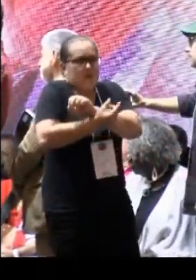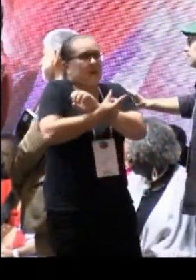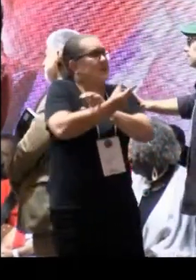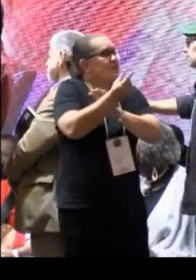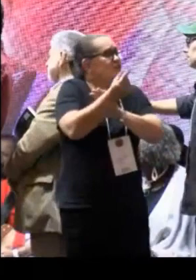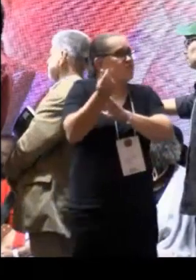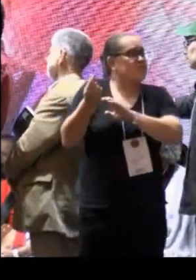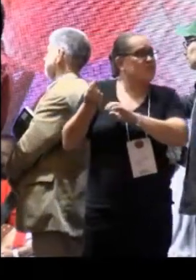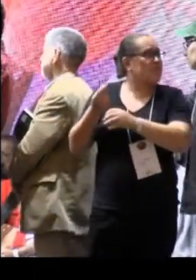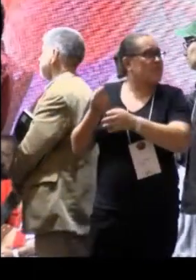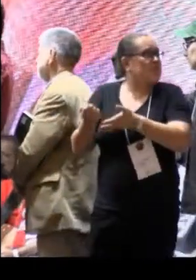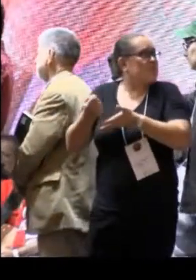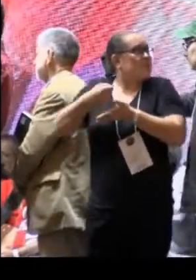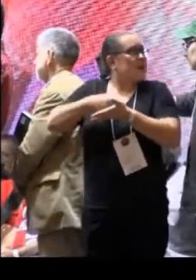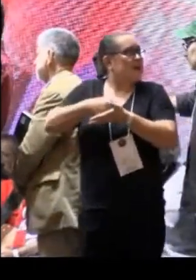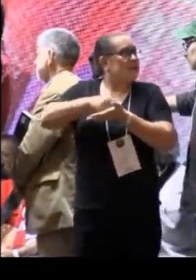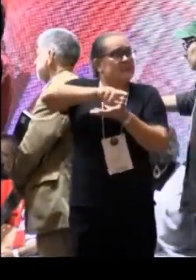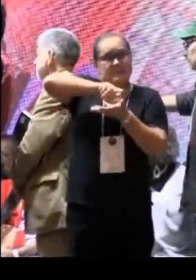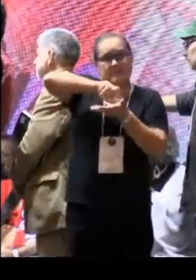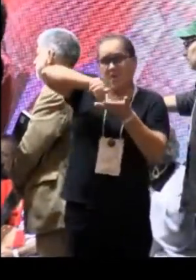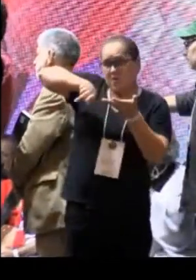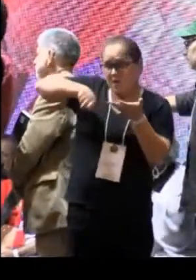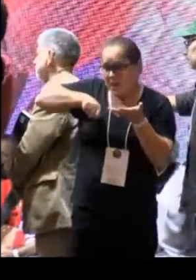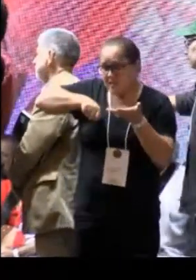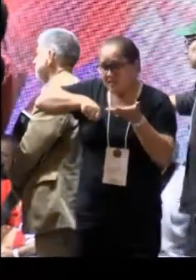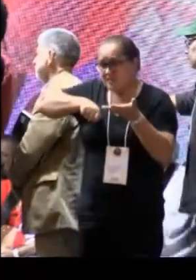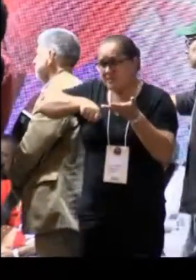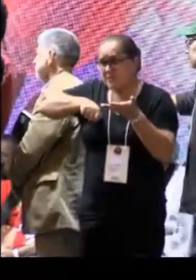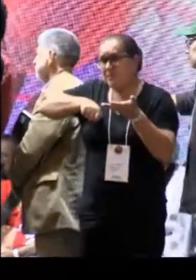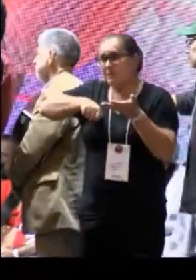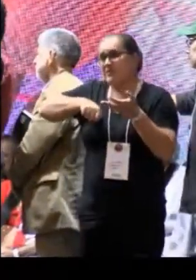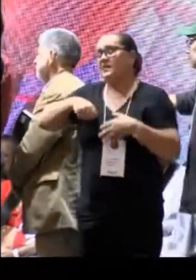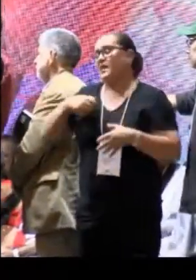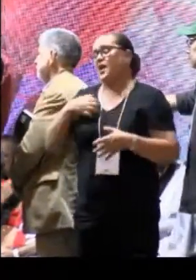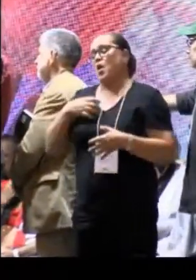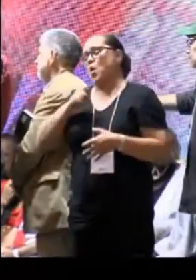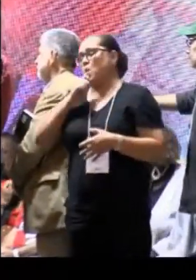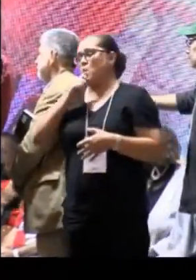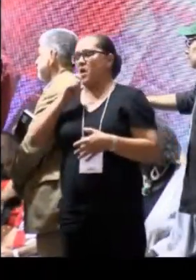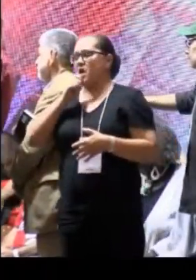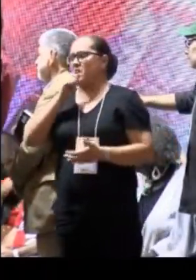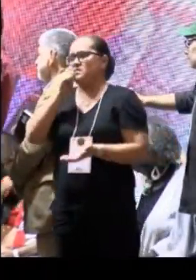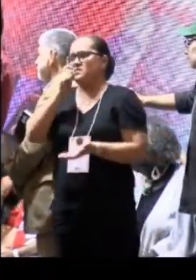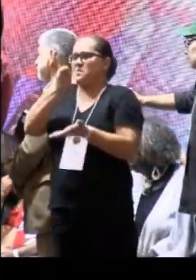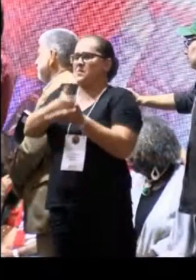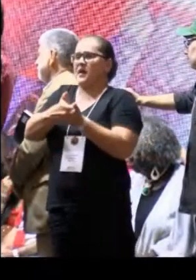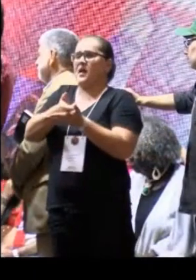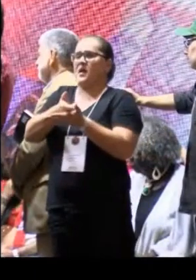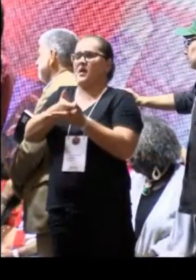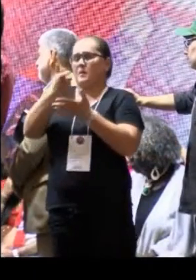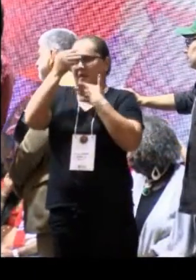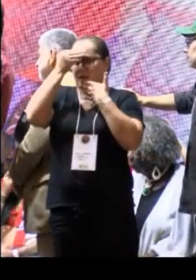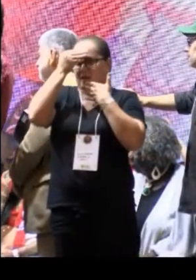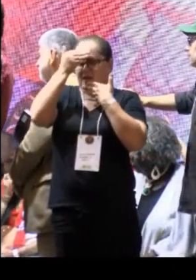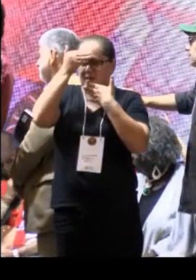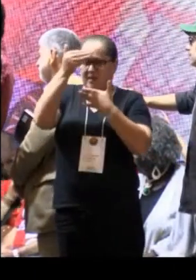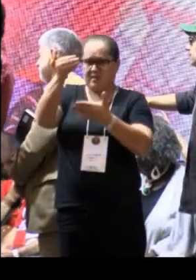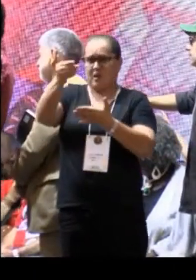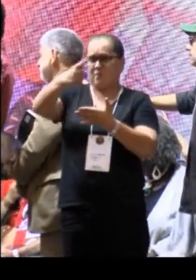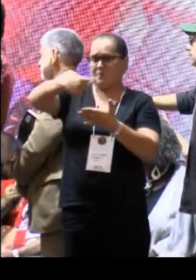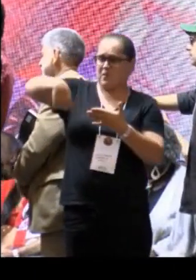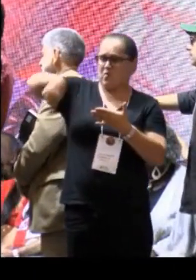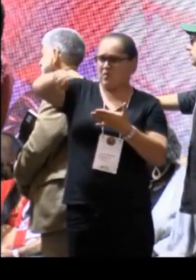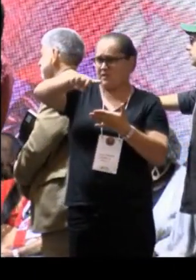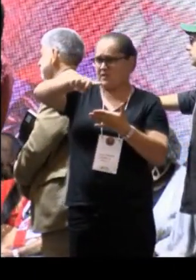com os prejuízos da Lava Jato, com os prejuízos da Petrobras, eu ainda assim não poderia pagar a dívida que eu tenho com